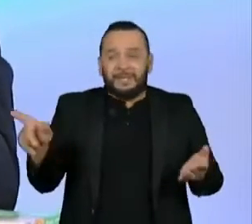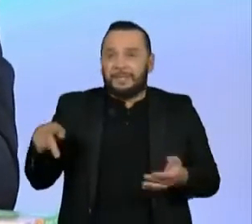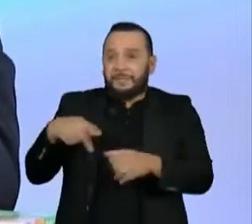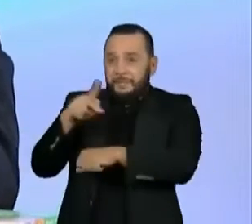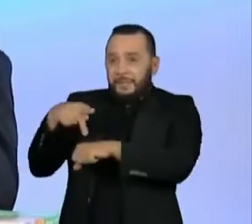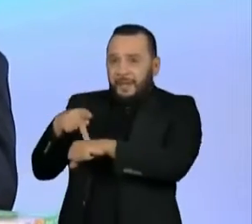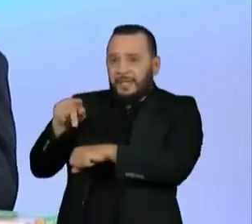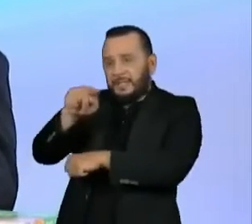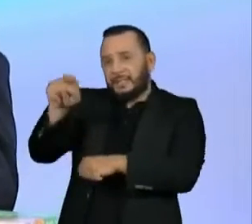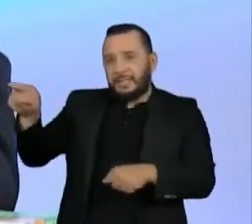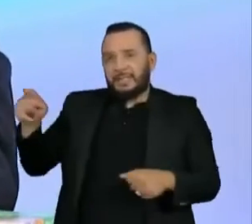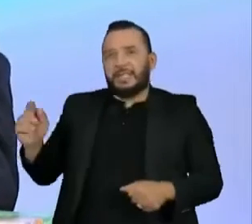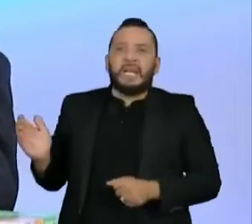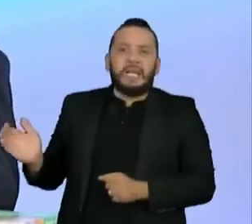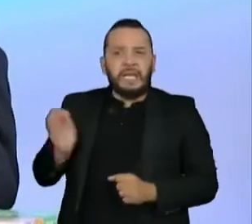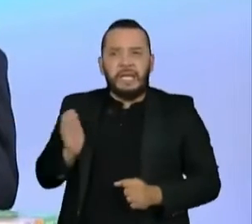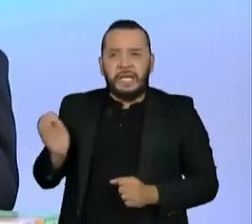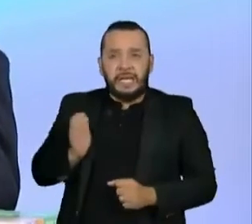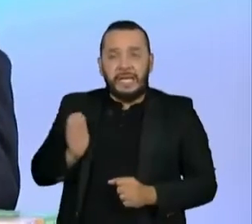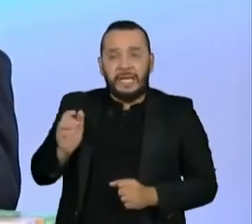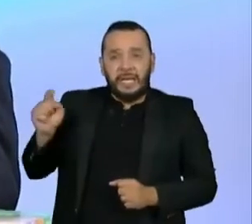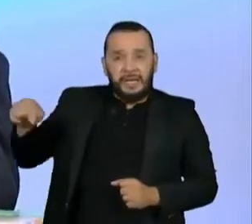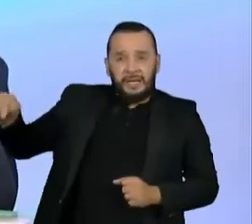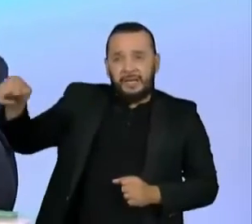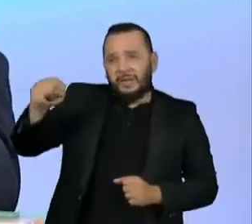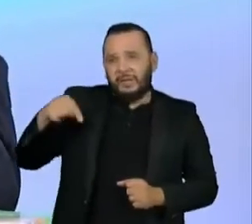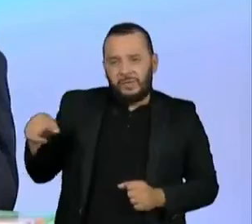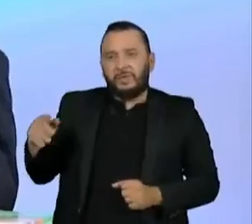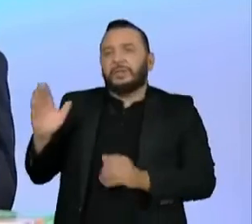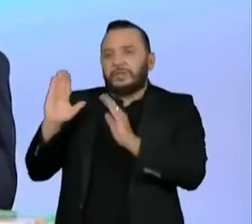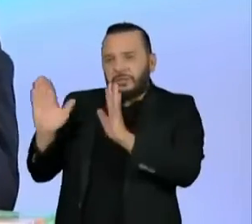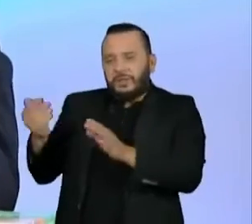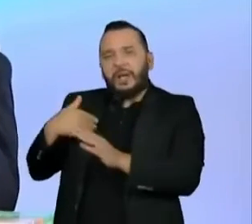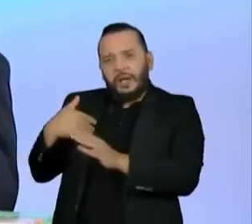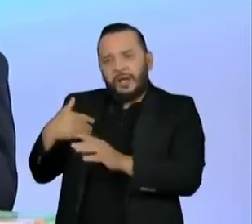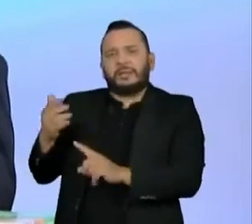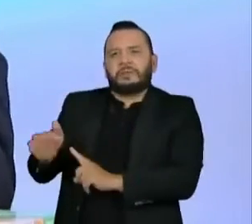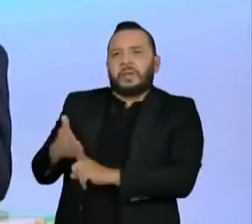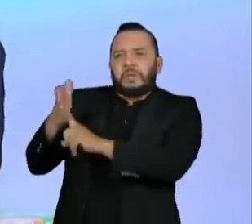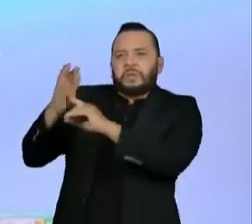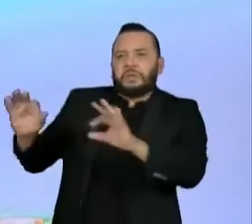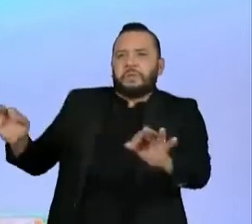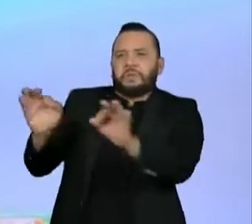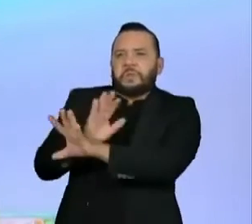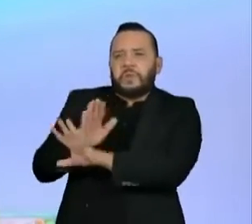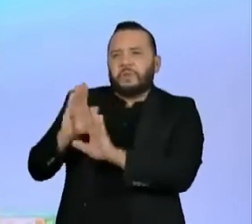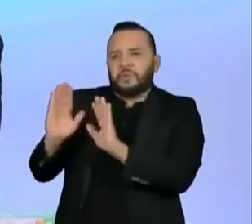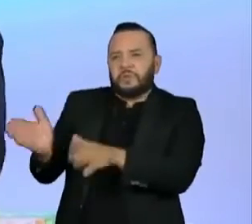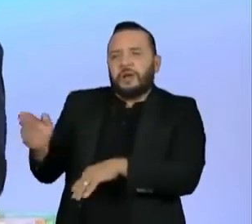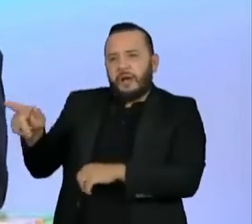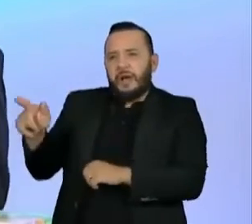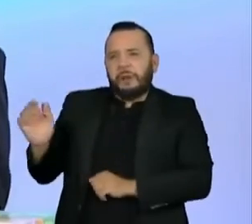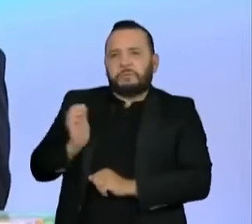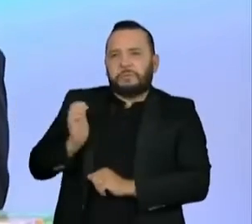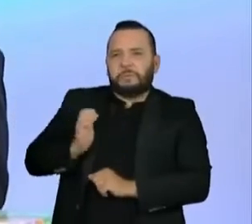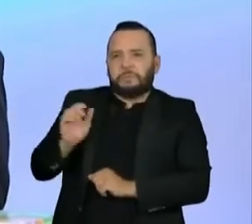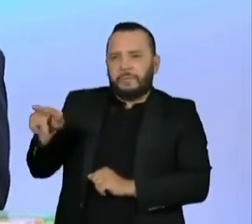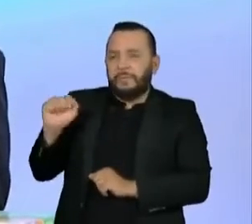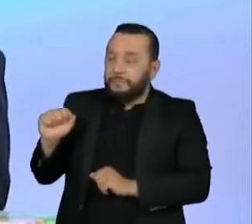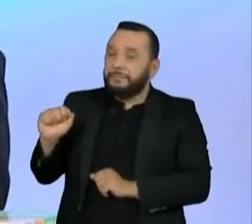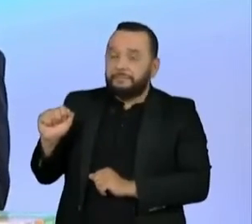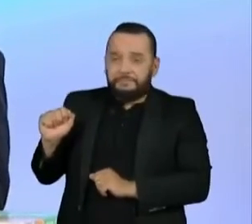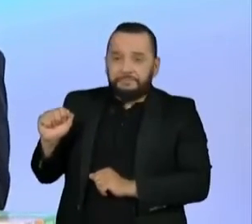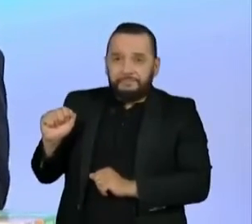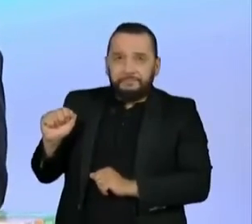países, são chamados like-minded developing countries, que são os países, a linha dura dos